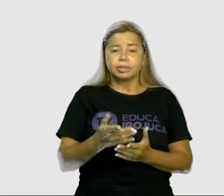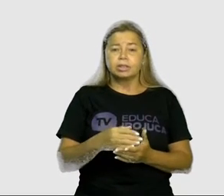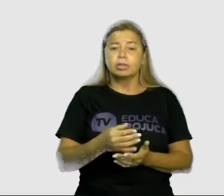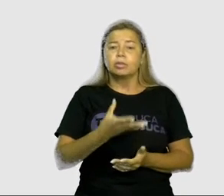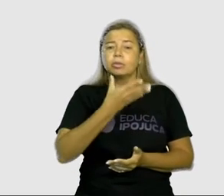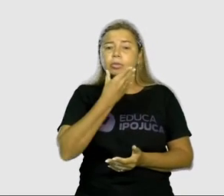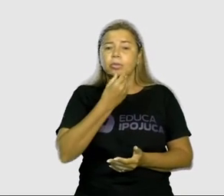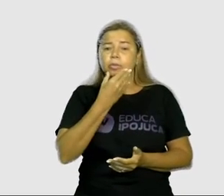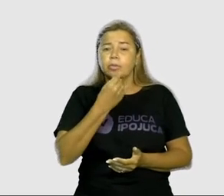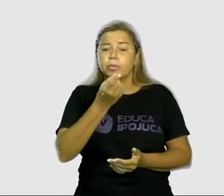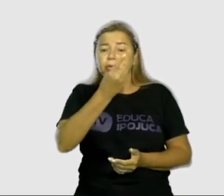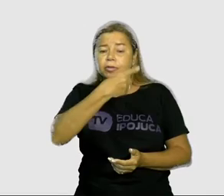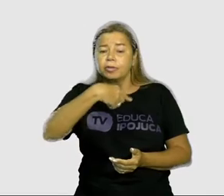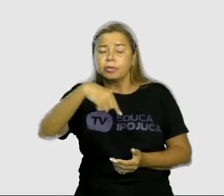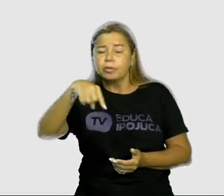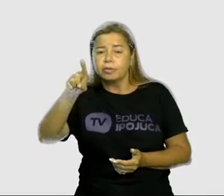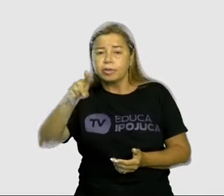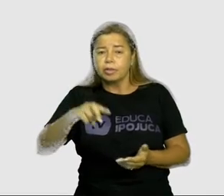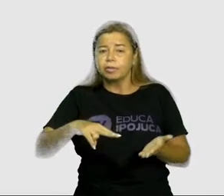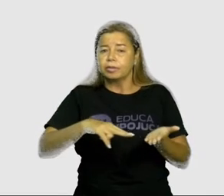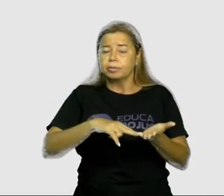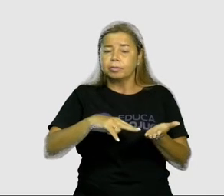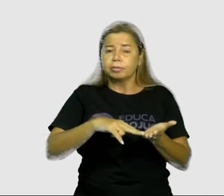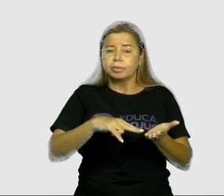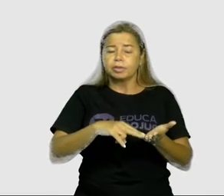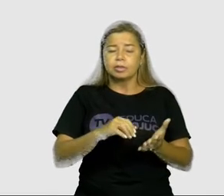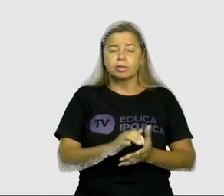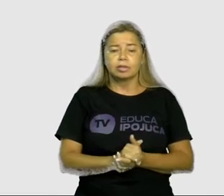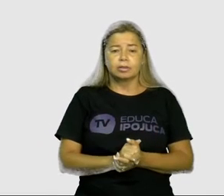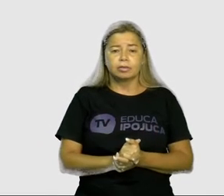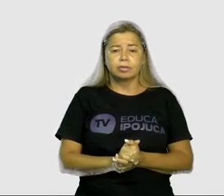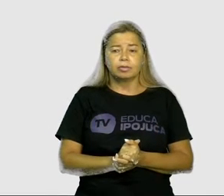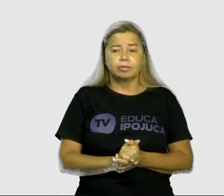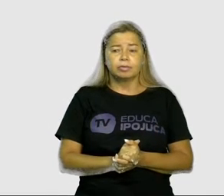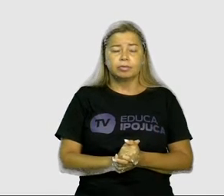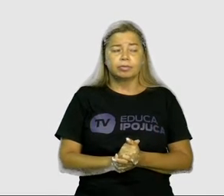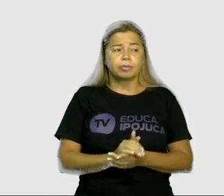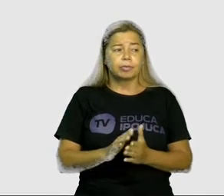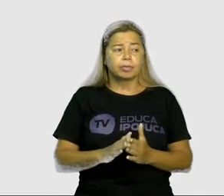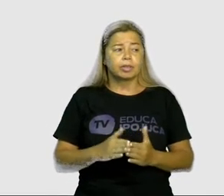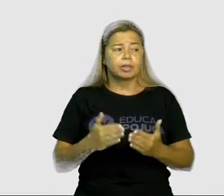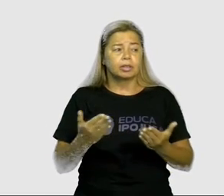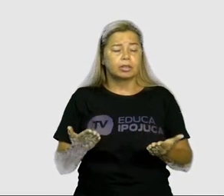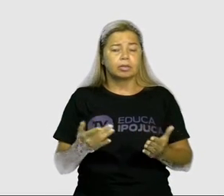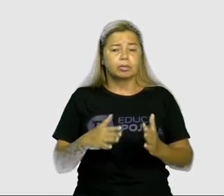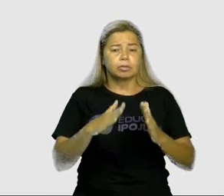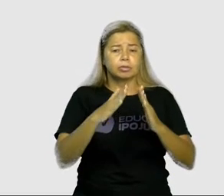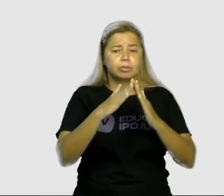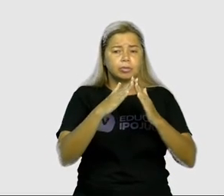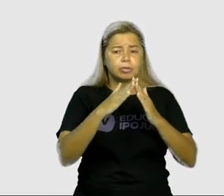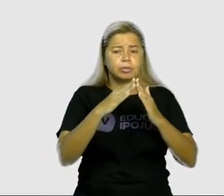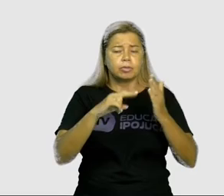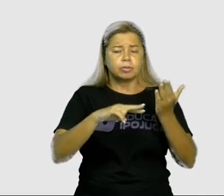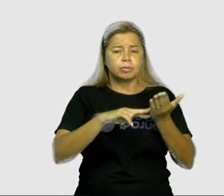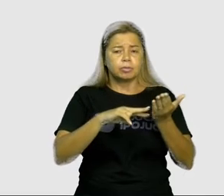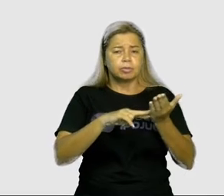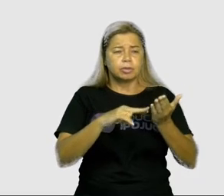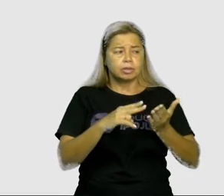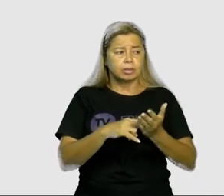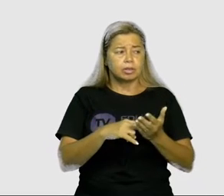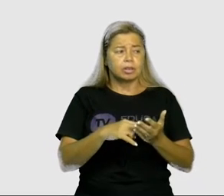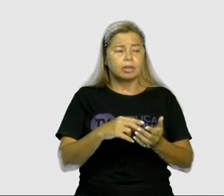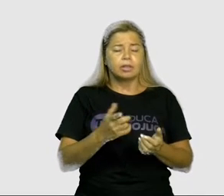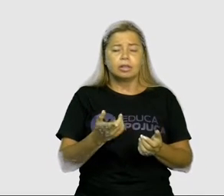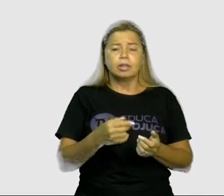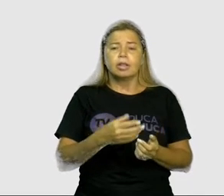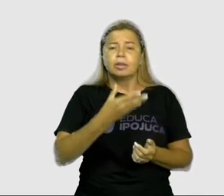vai fazer entregas. O Henrique, ele pode sair da pizzaria, tá? Ir para casa